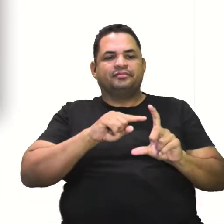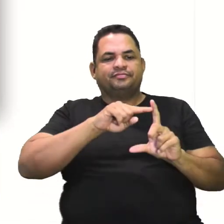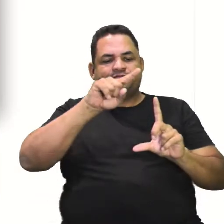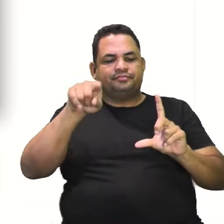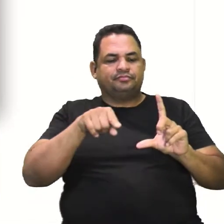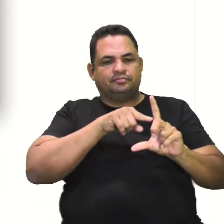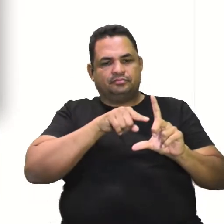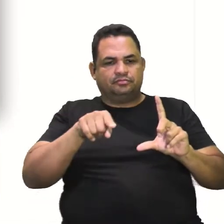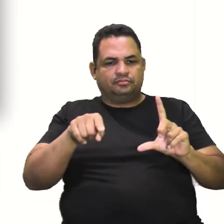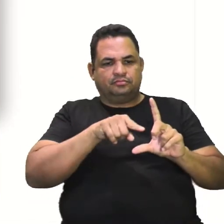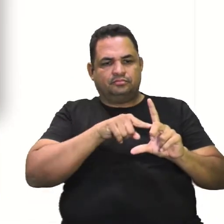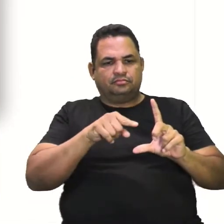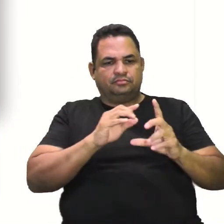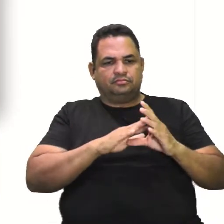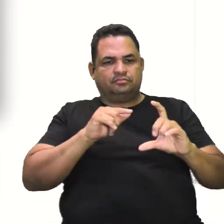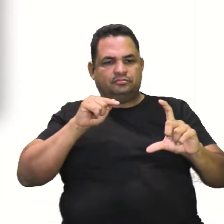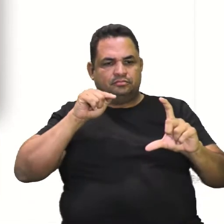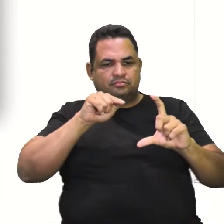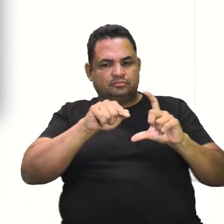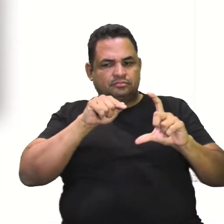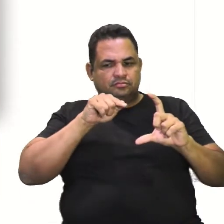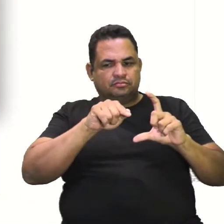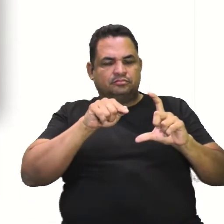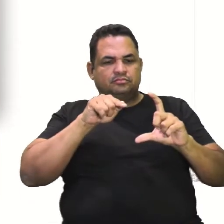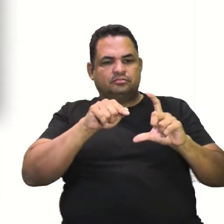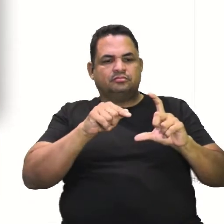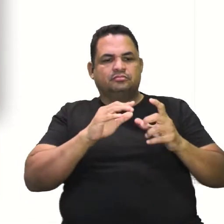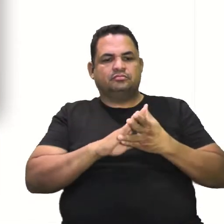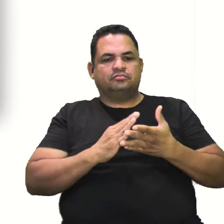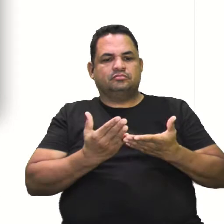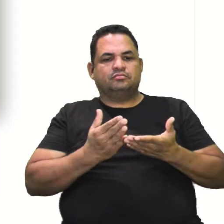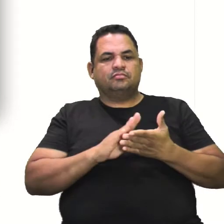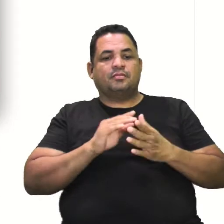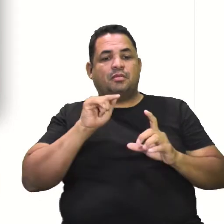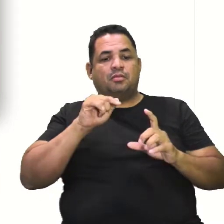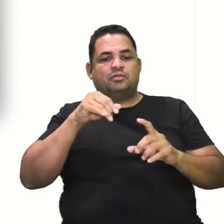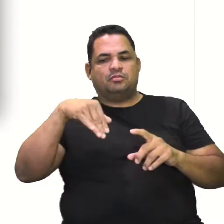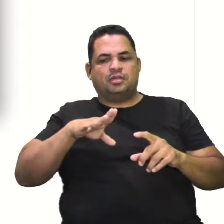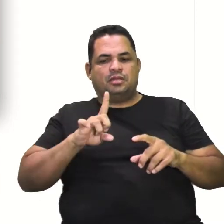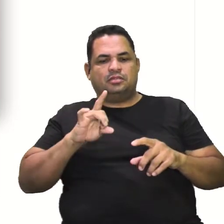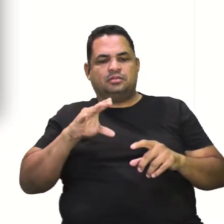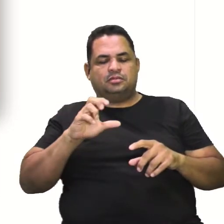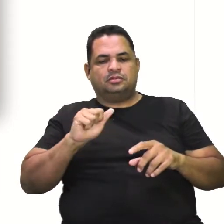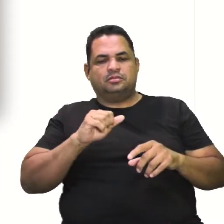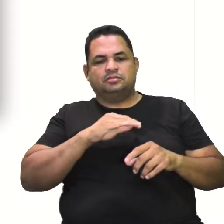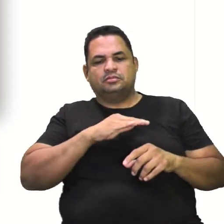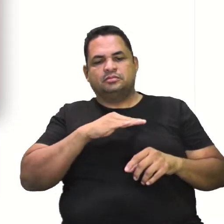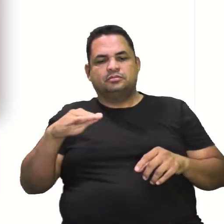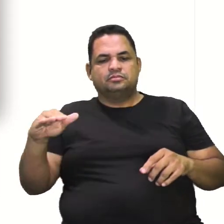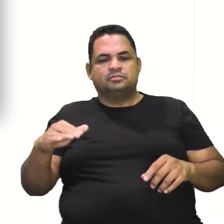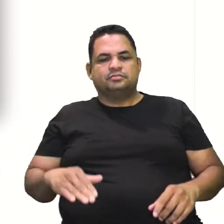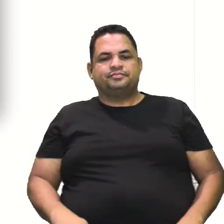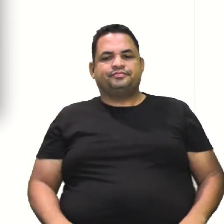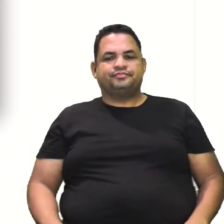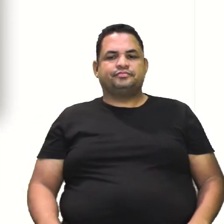da circunferência, o centro da circunferência, o ponto médio da reta